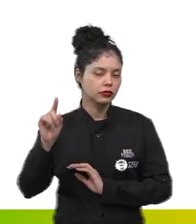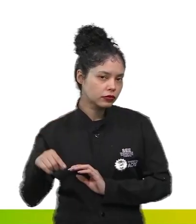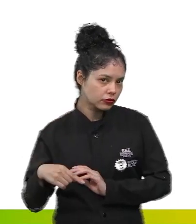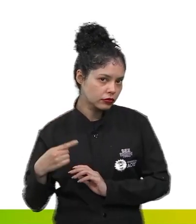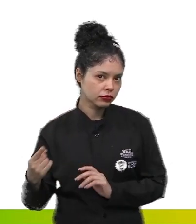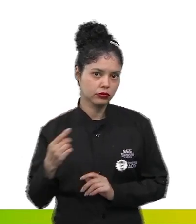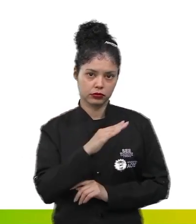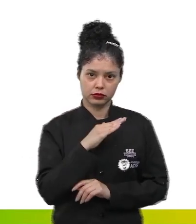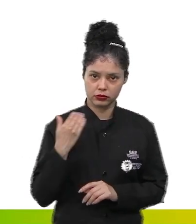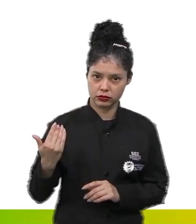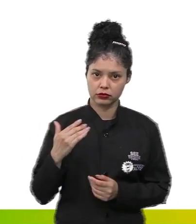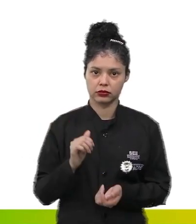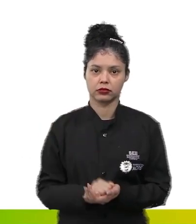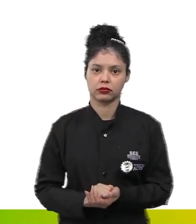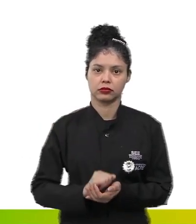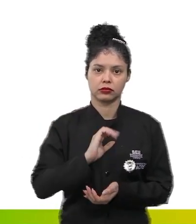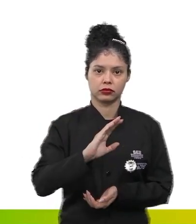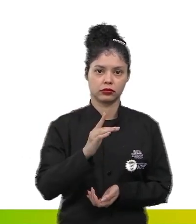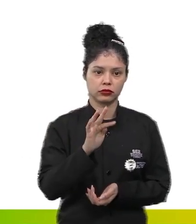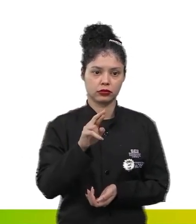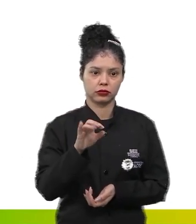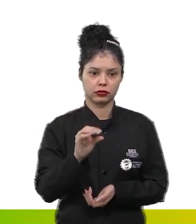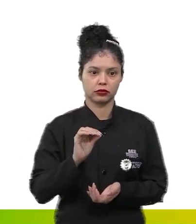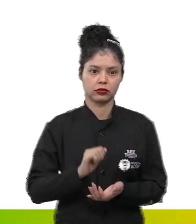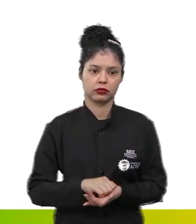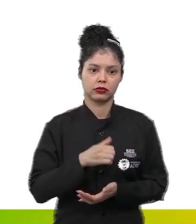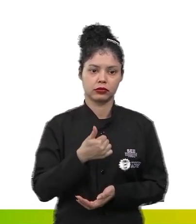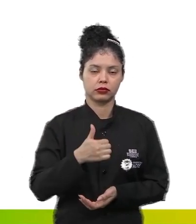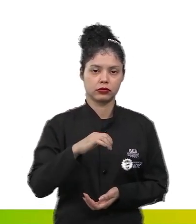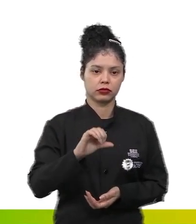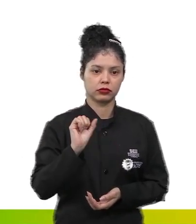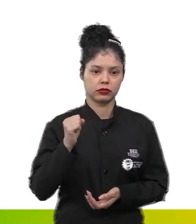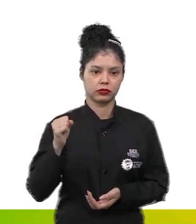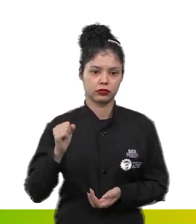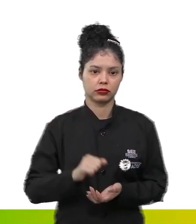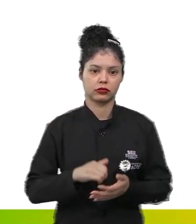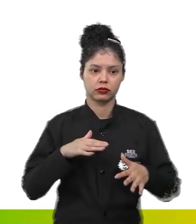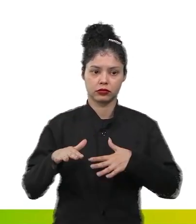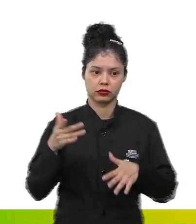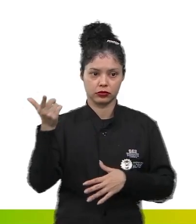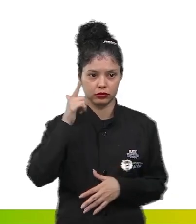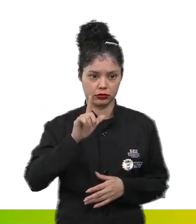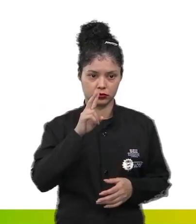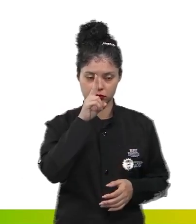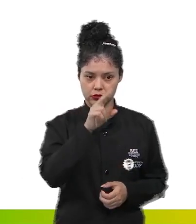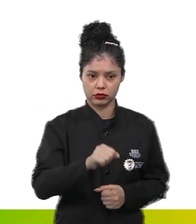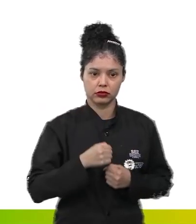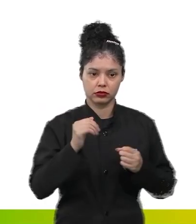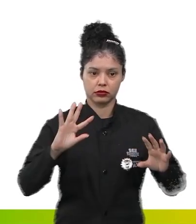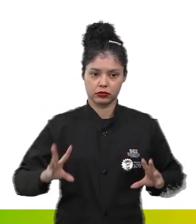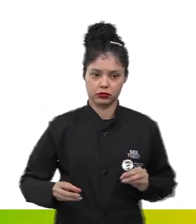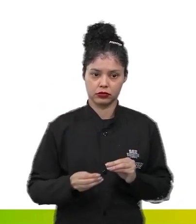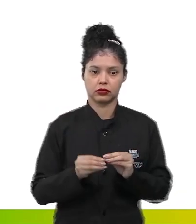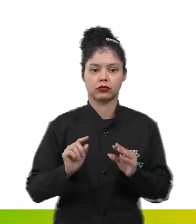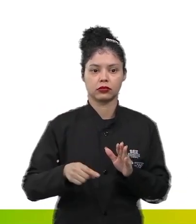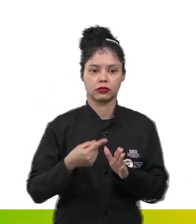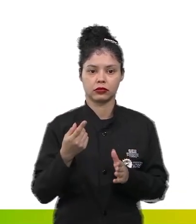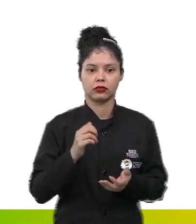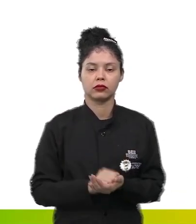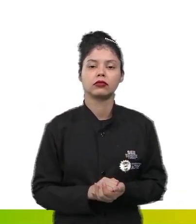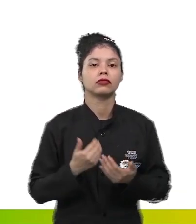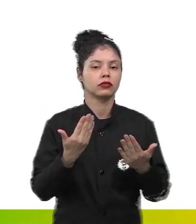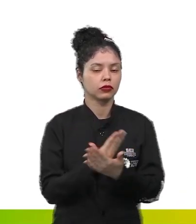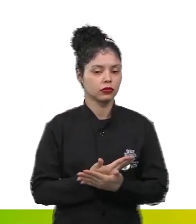Após o assassinato de Chico Mendes em 1988, o movimento ganhou força e resultou